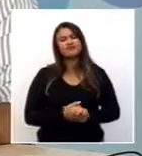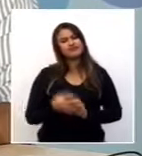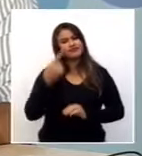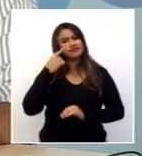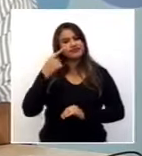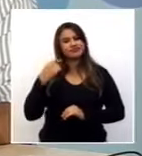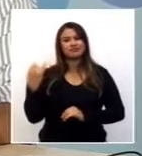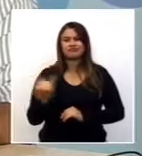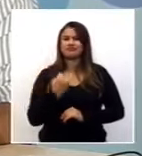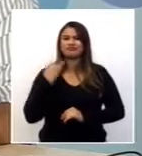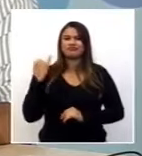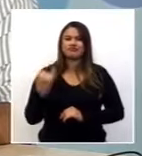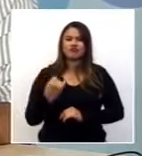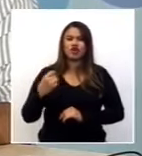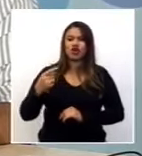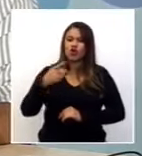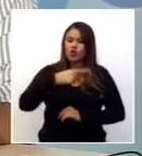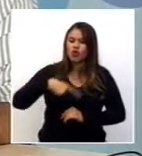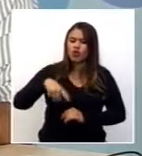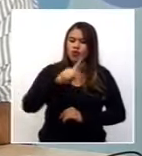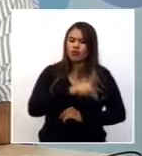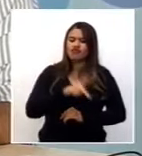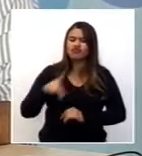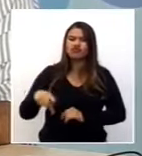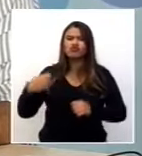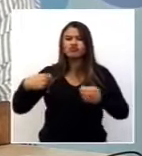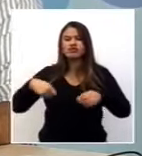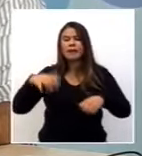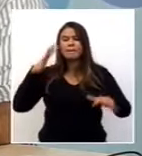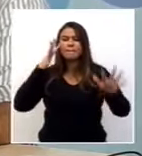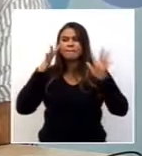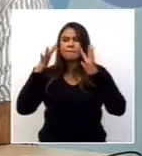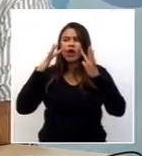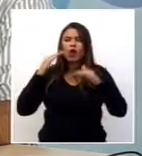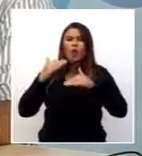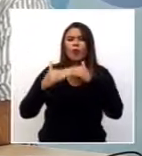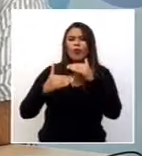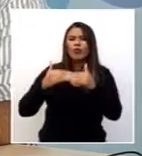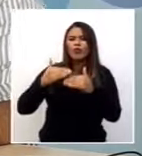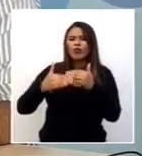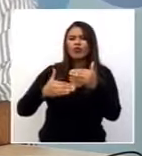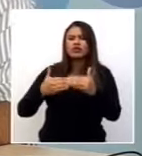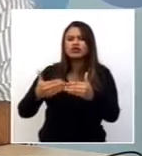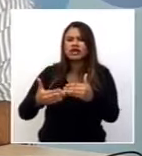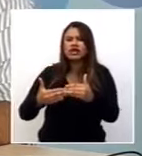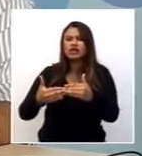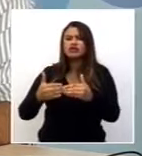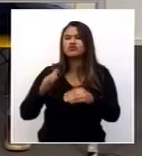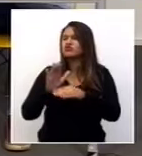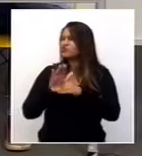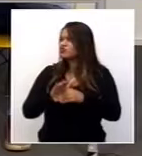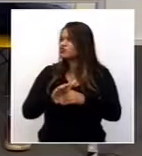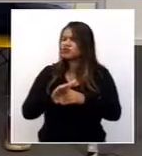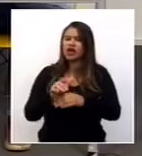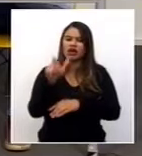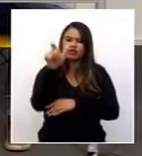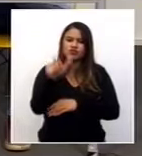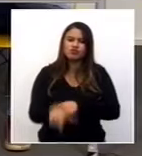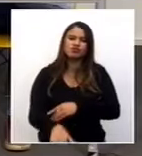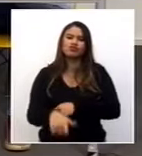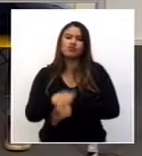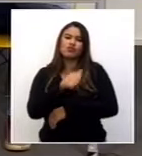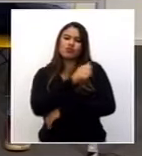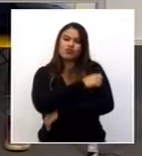professores refletirem a respeito do processo para contemplar essa capacitação aí dos alunos. Né? O processo de avaliação